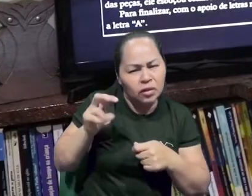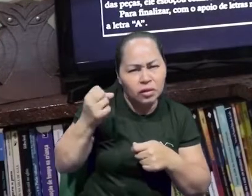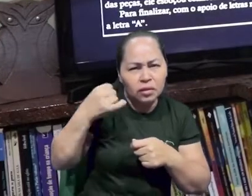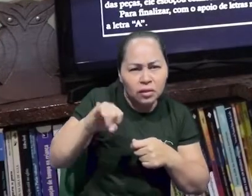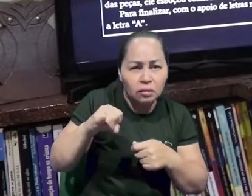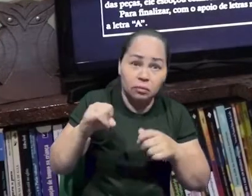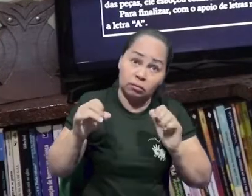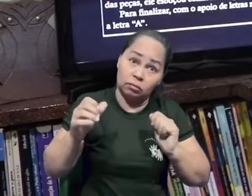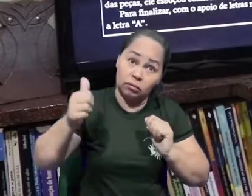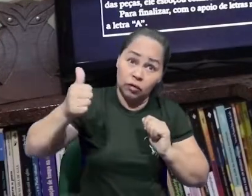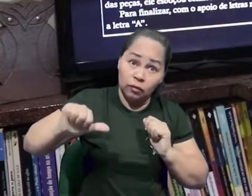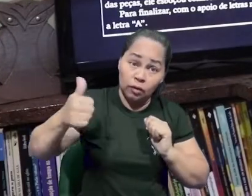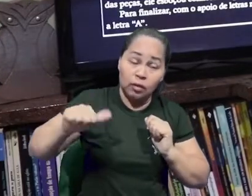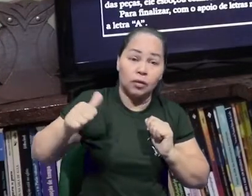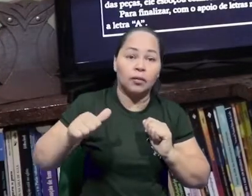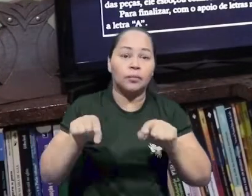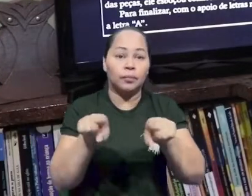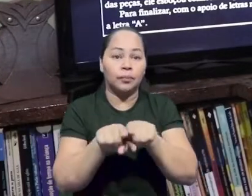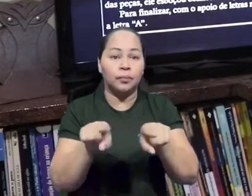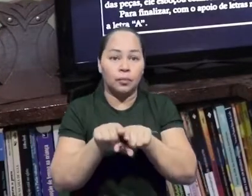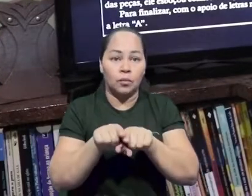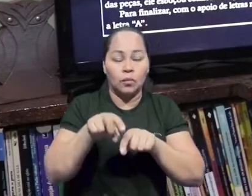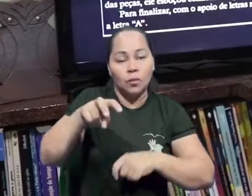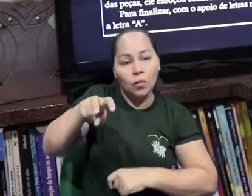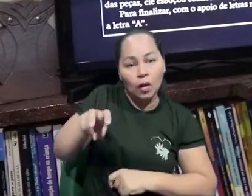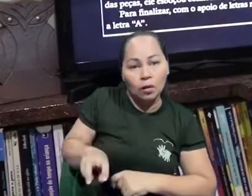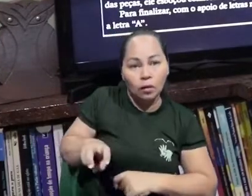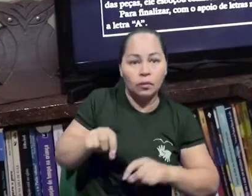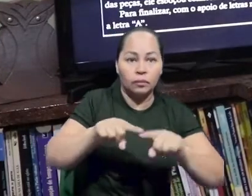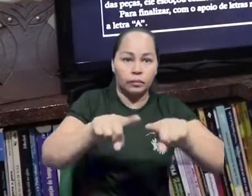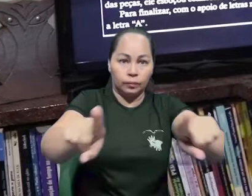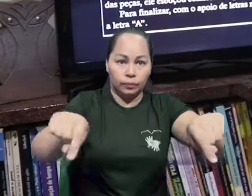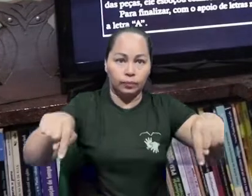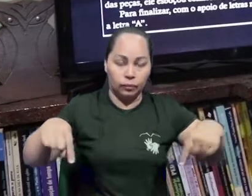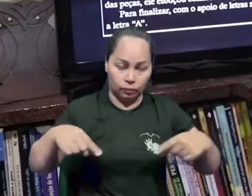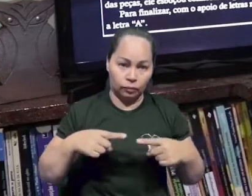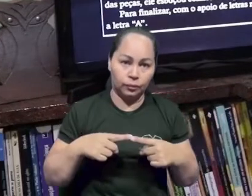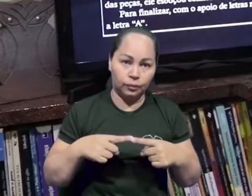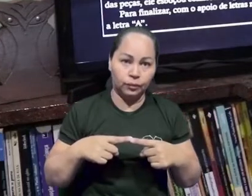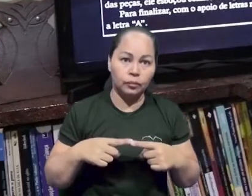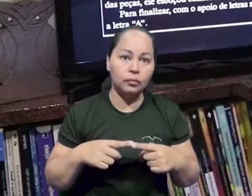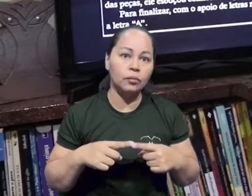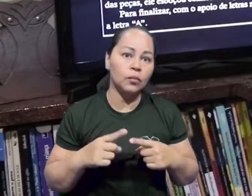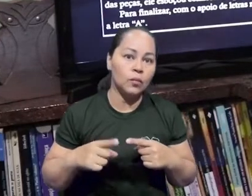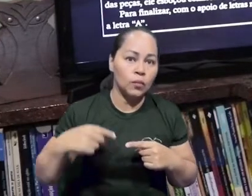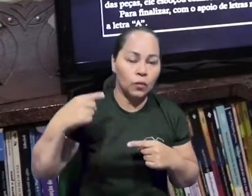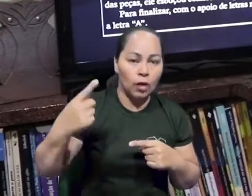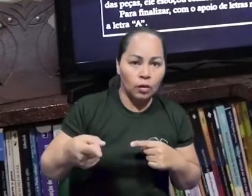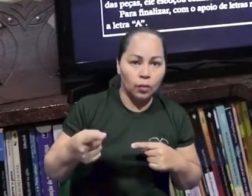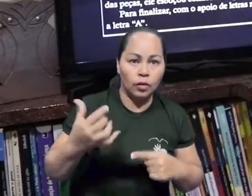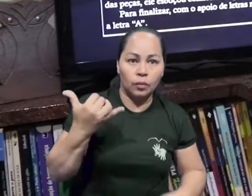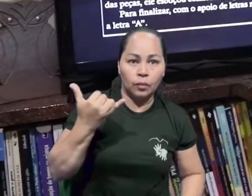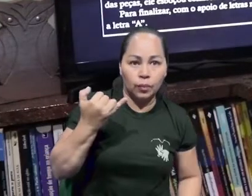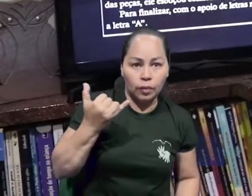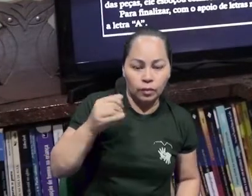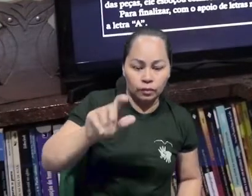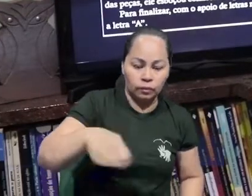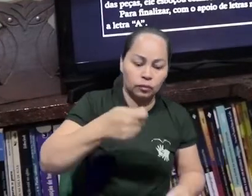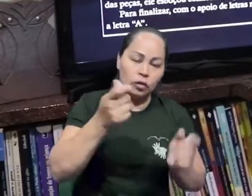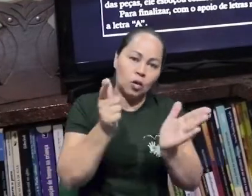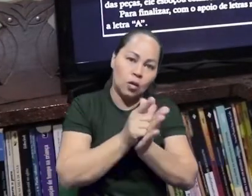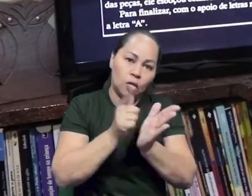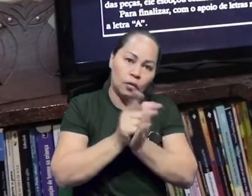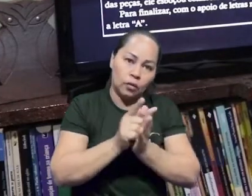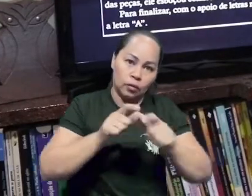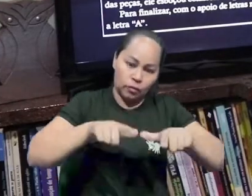avaliar, né? Sentou-se em uma cadeira aleatória, ele entrou na sala e sentou. Pegou uma caneta num pote,